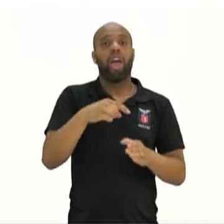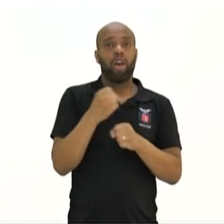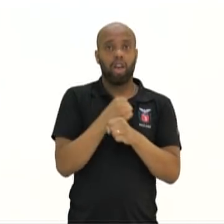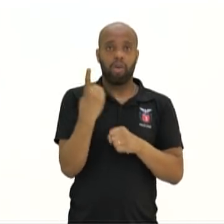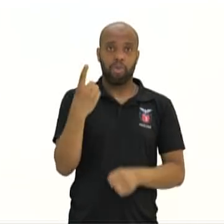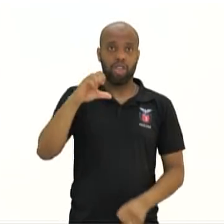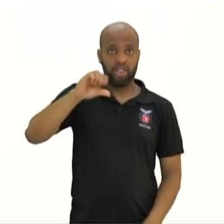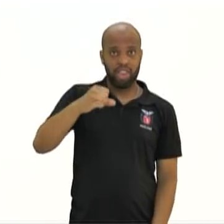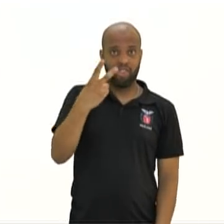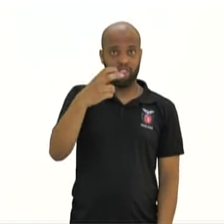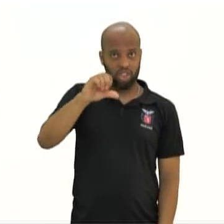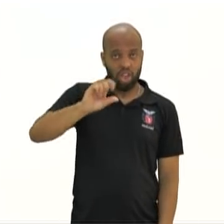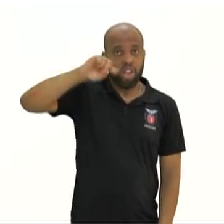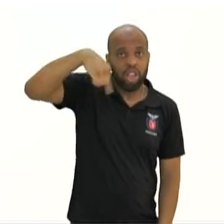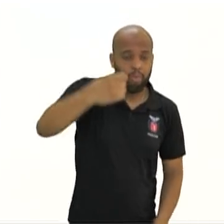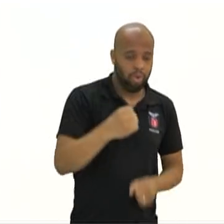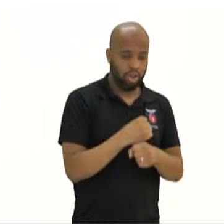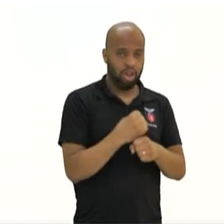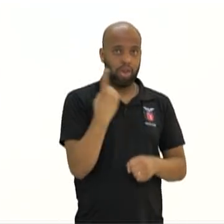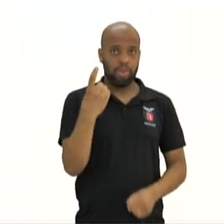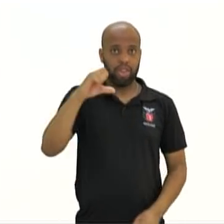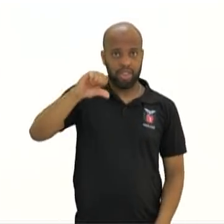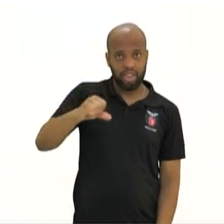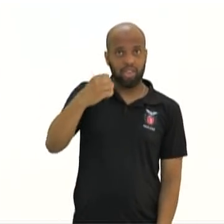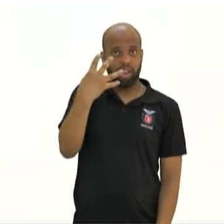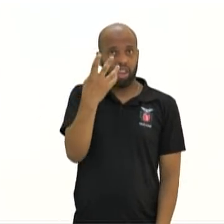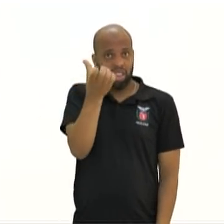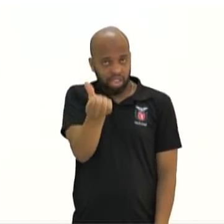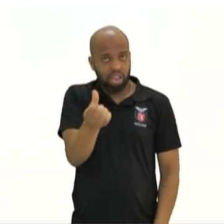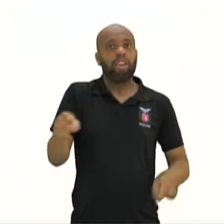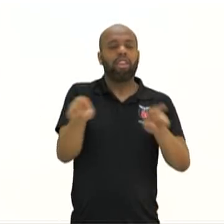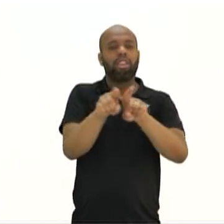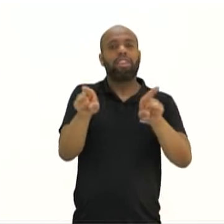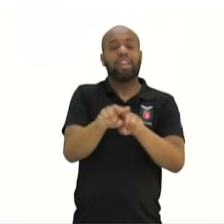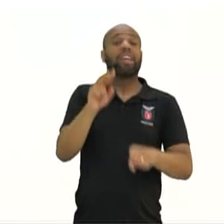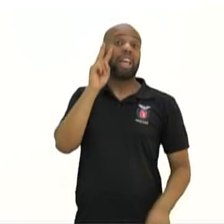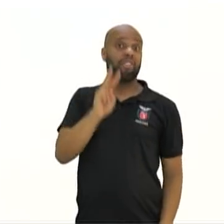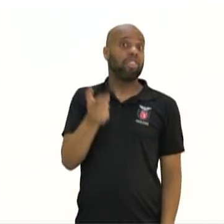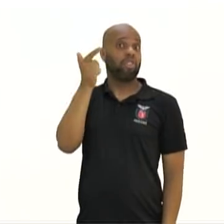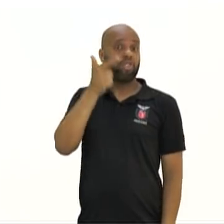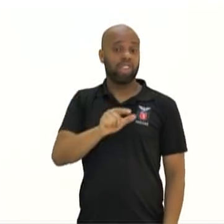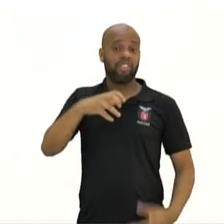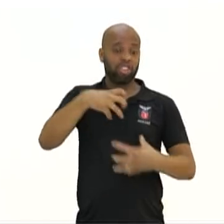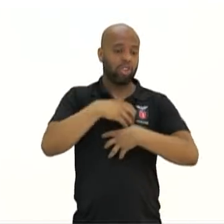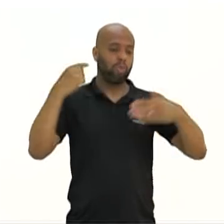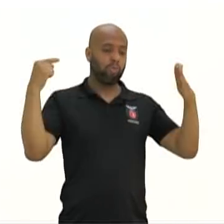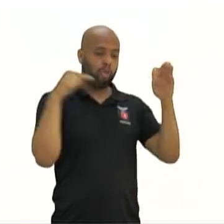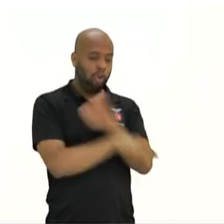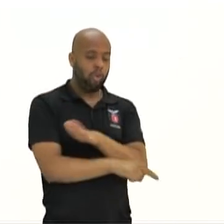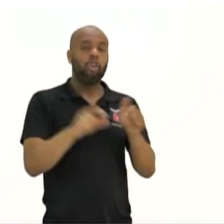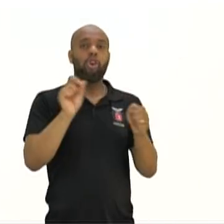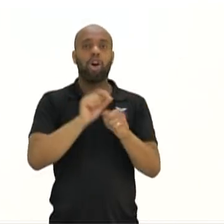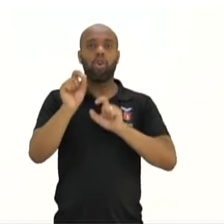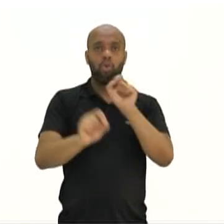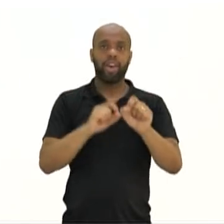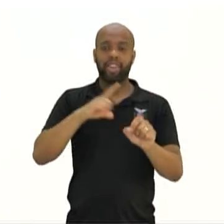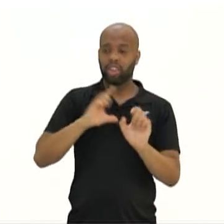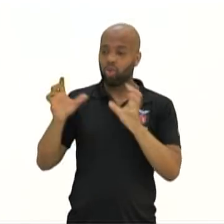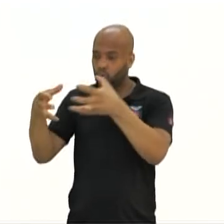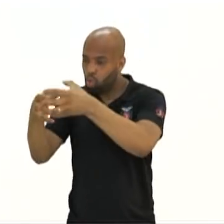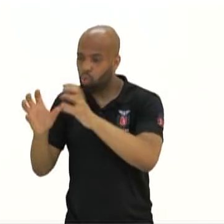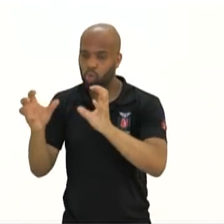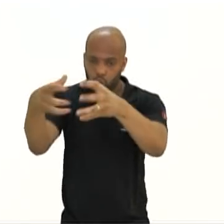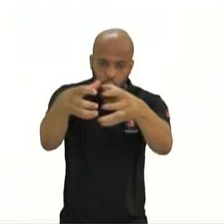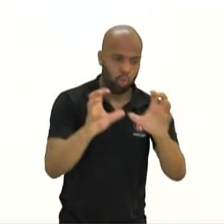E depois, em 1946, a gente vê isso de maneira mais intensa, formando núcleos